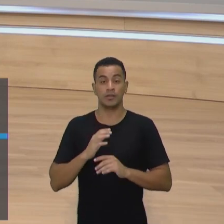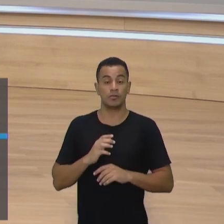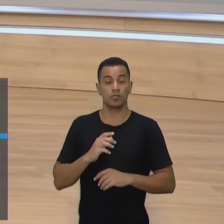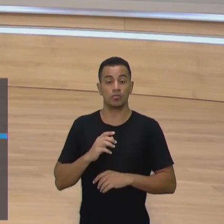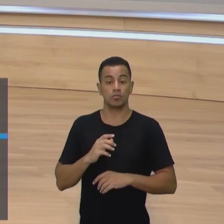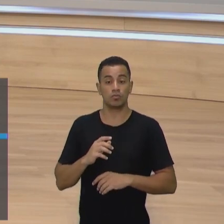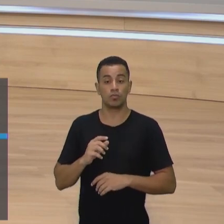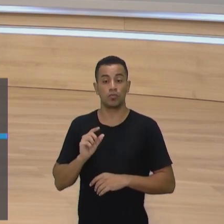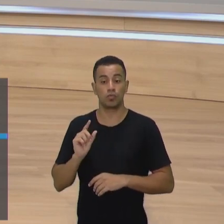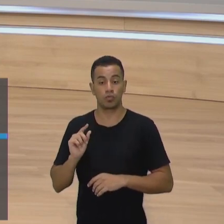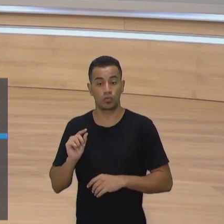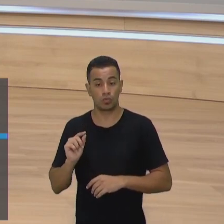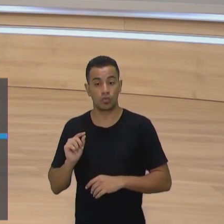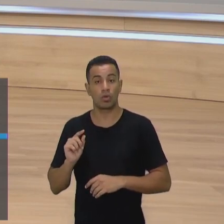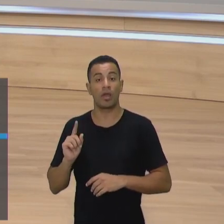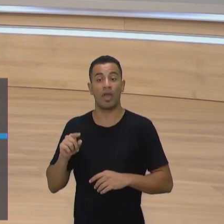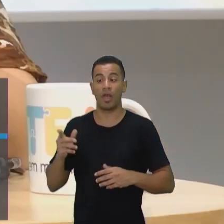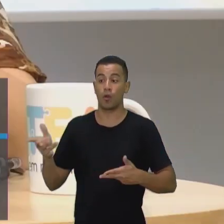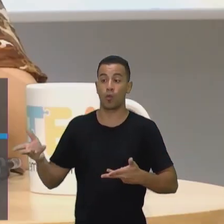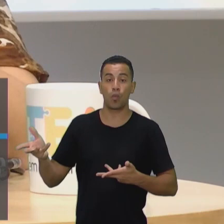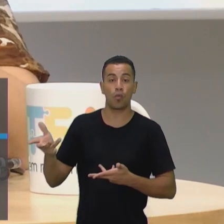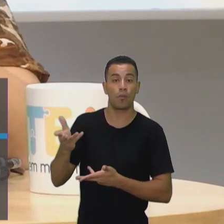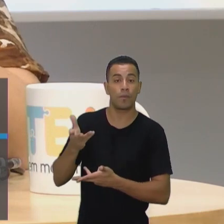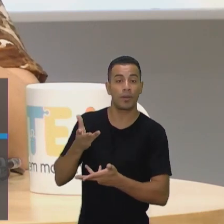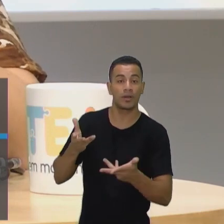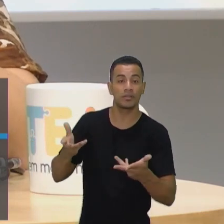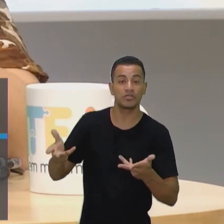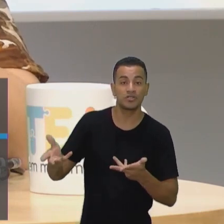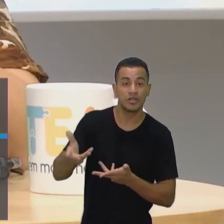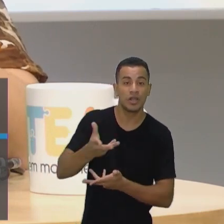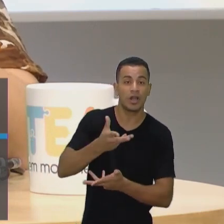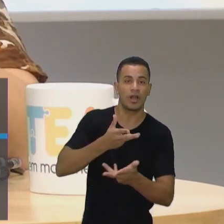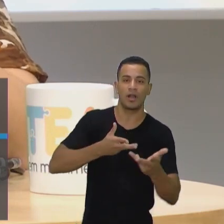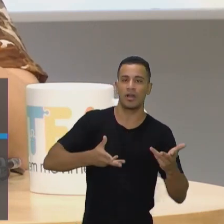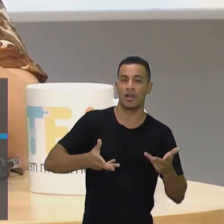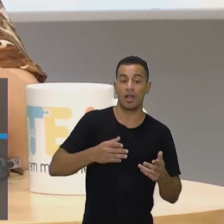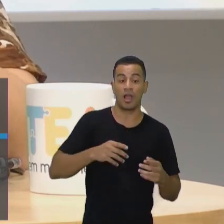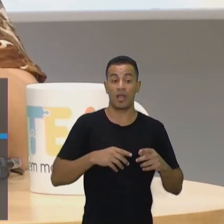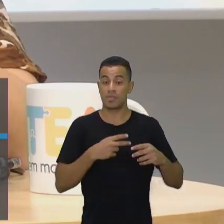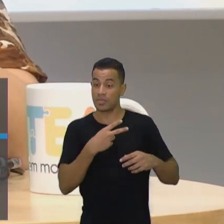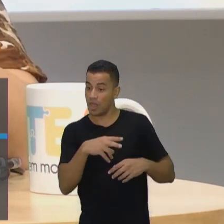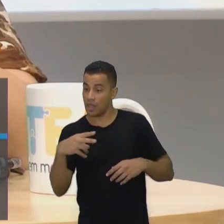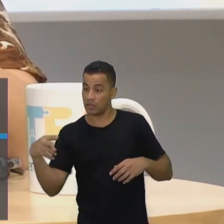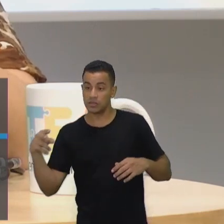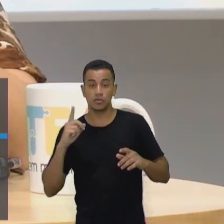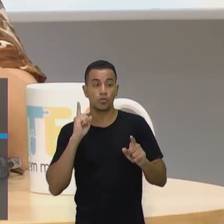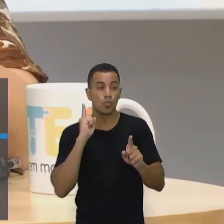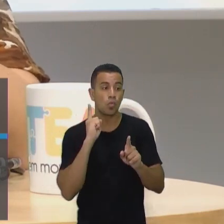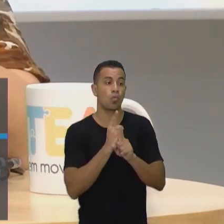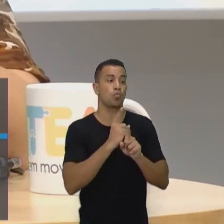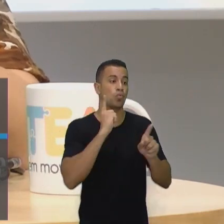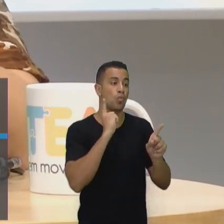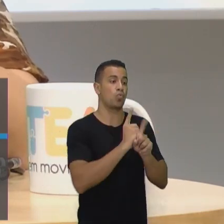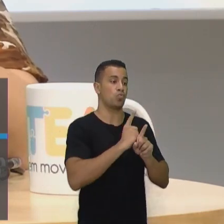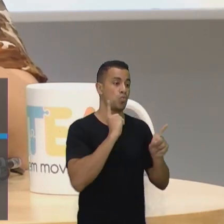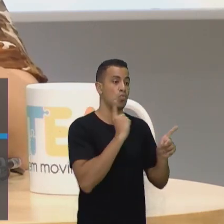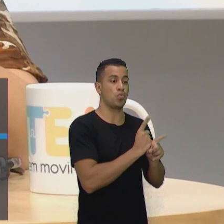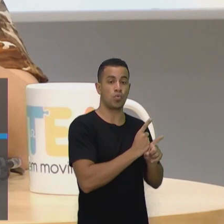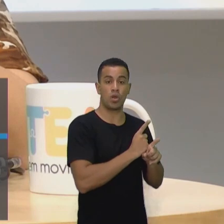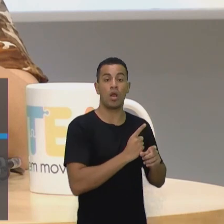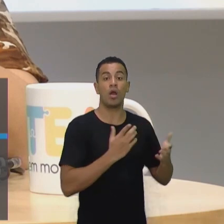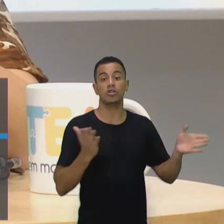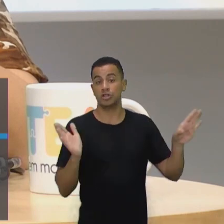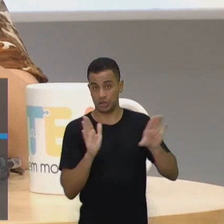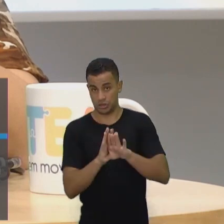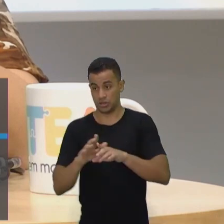um momento de compartilhamento das descobertas dos estudantes, proporcionando uma reflexão que estabeleça